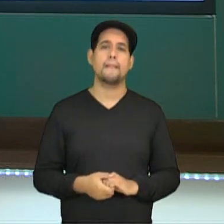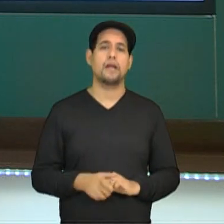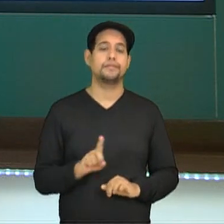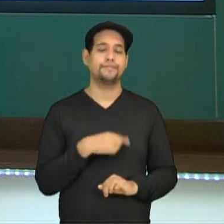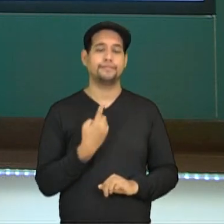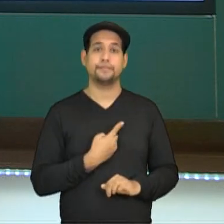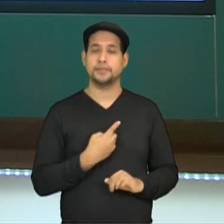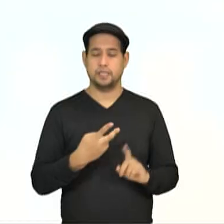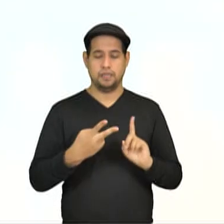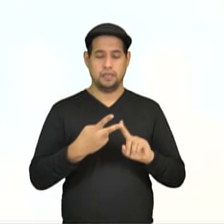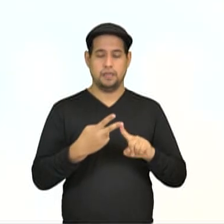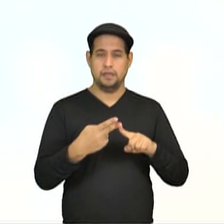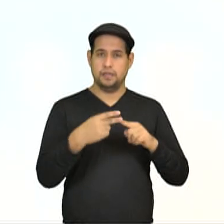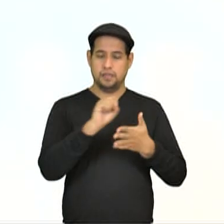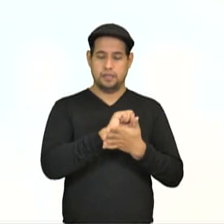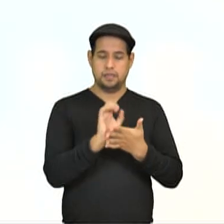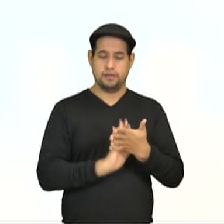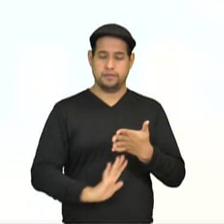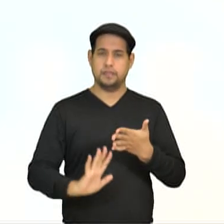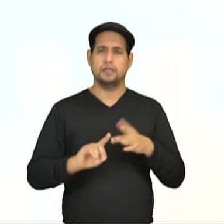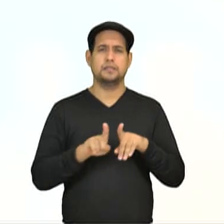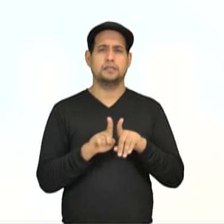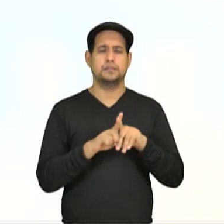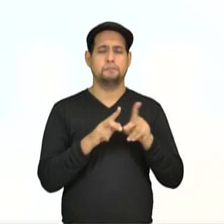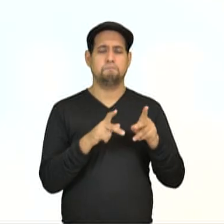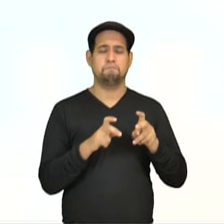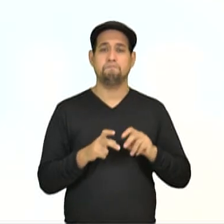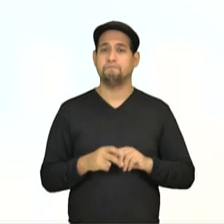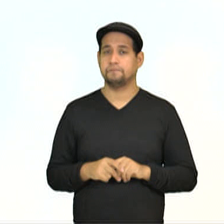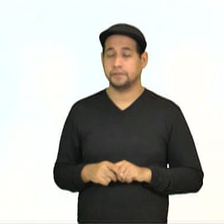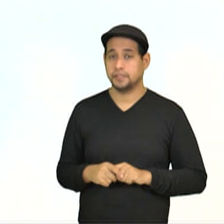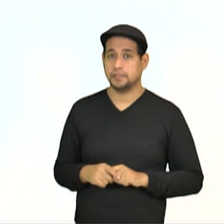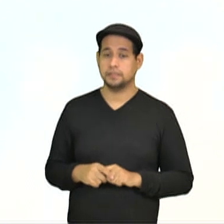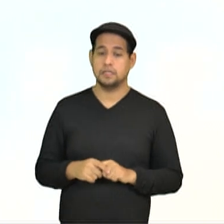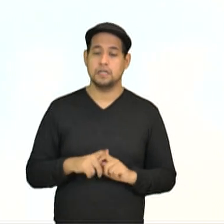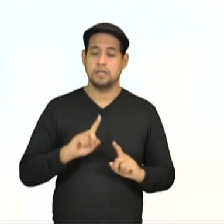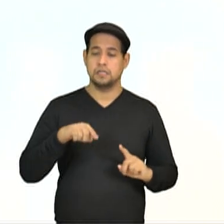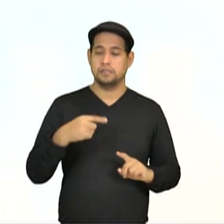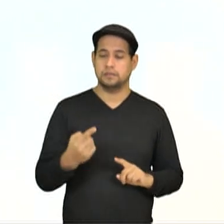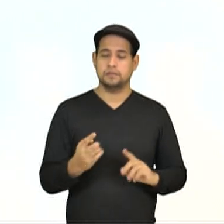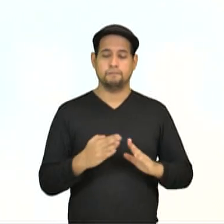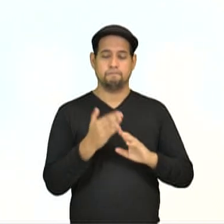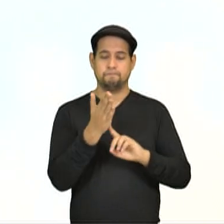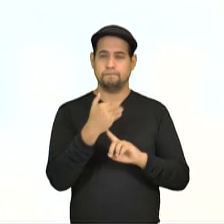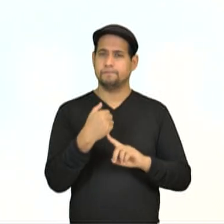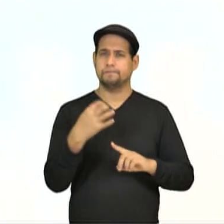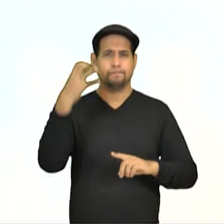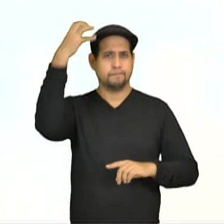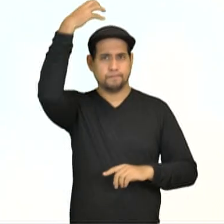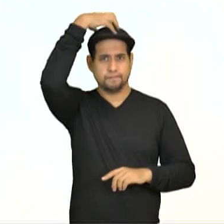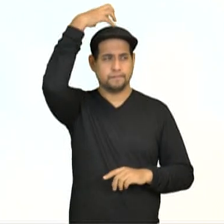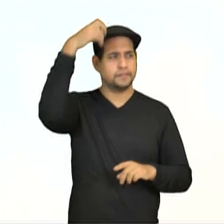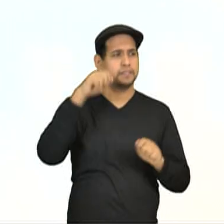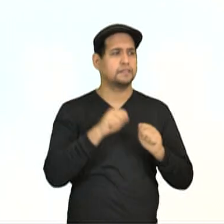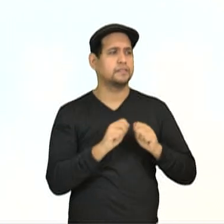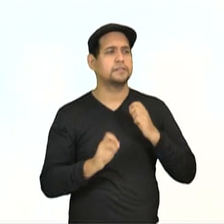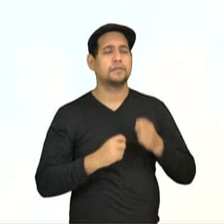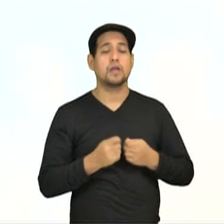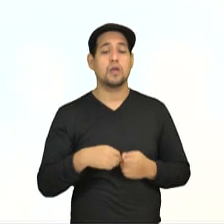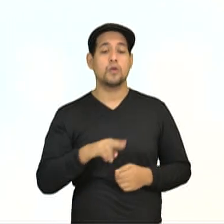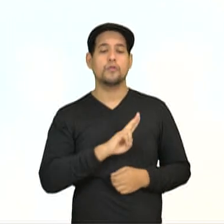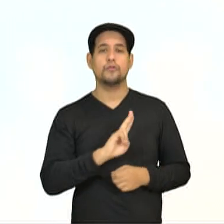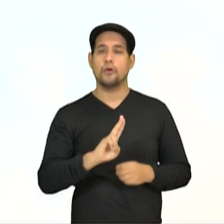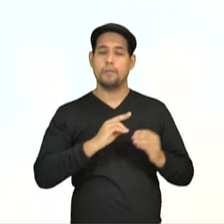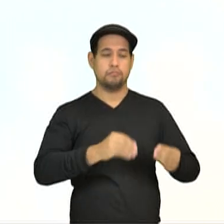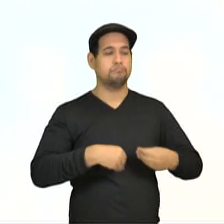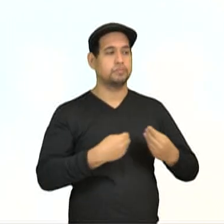vamos para a nossa segunda atividade. Observem o fragmento. Dirigiu-se depois ao castelo do rei e ofereceu-as ao rei, em nome do